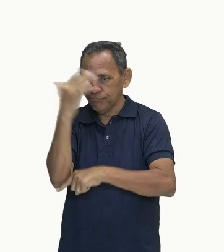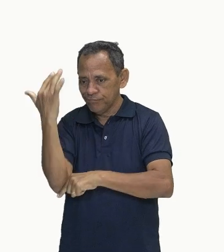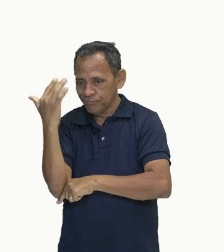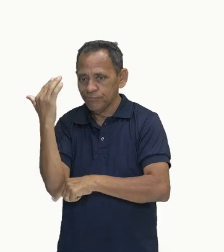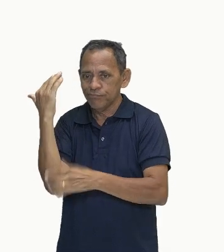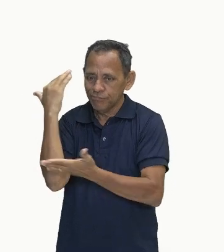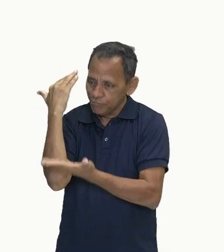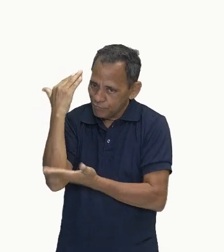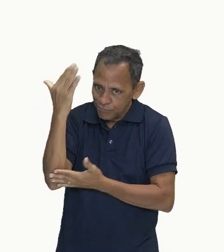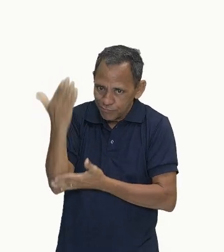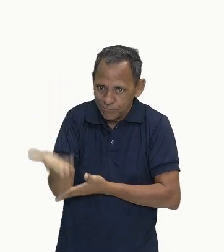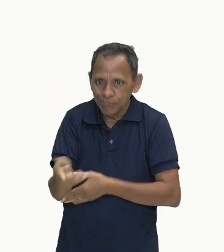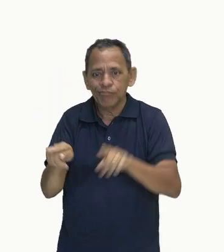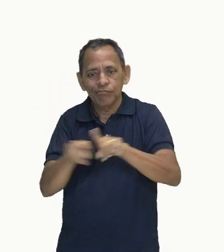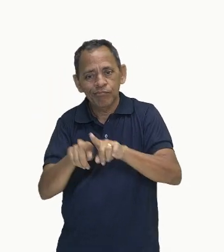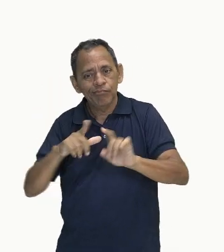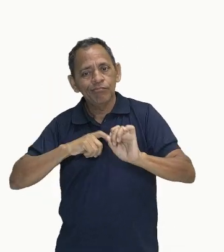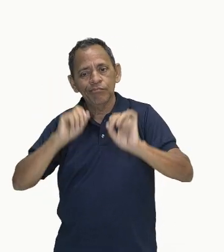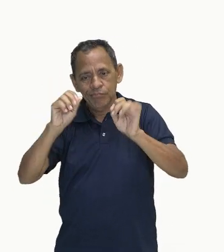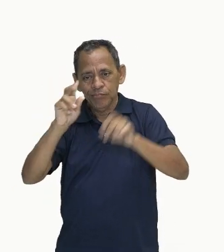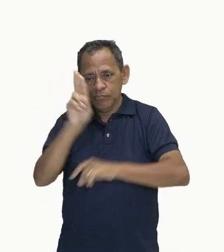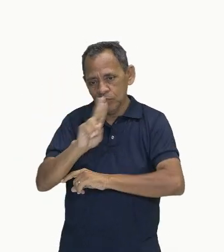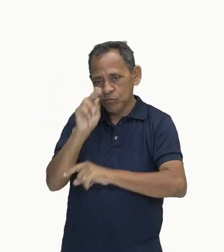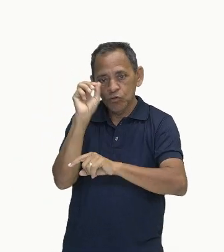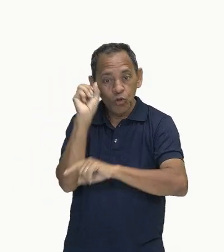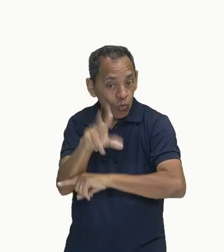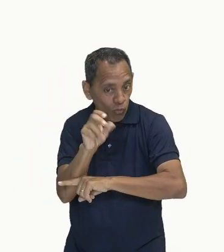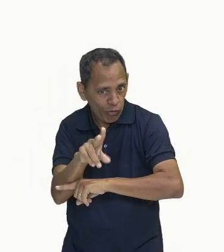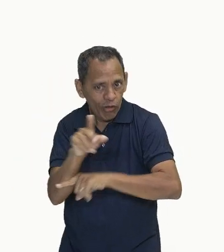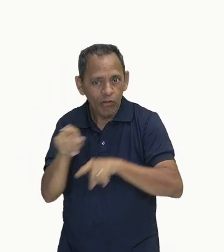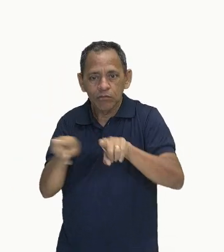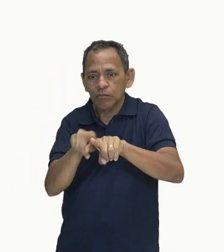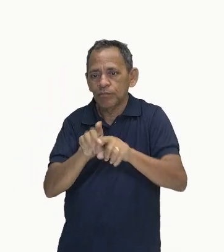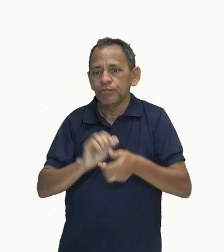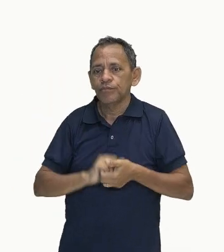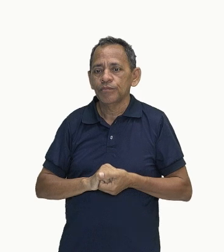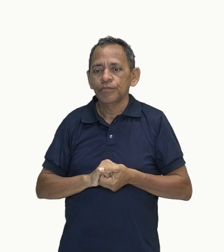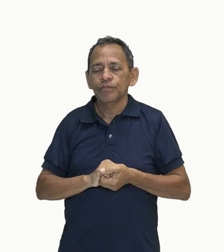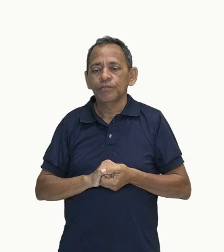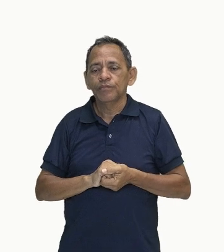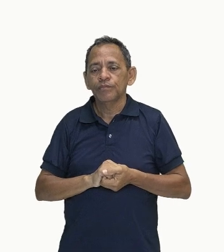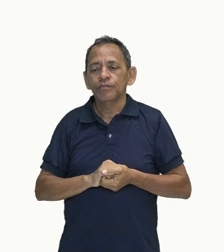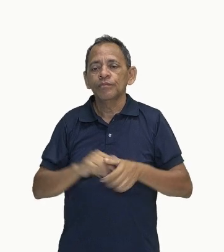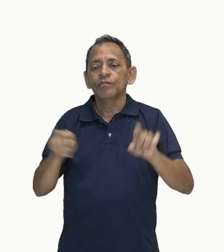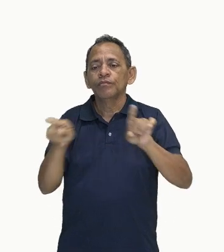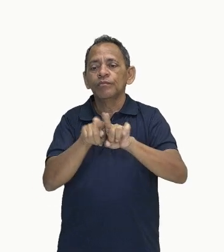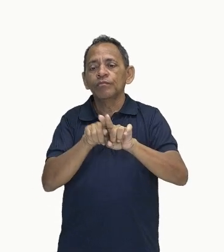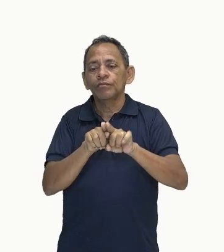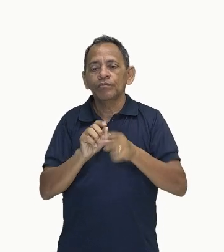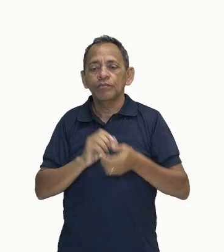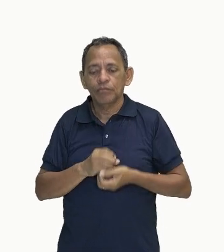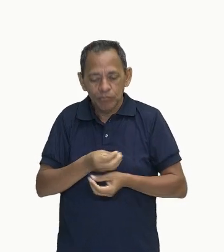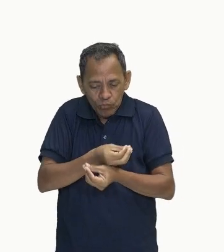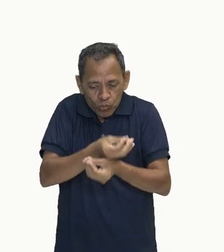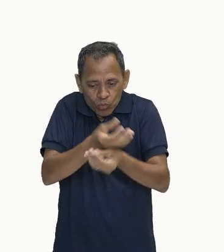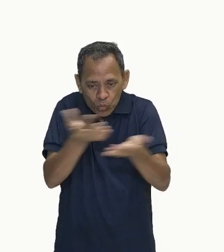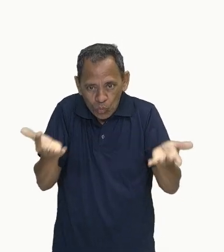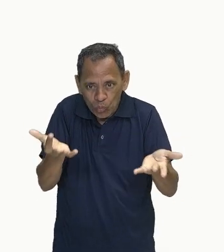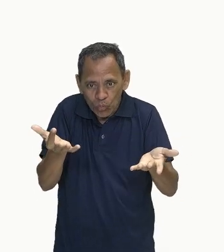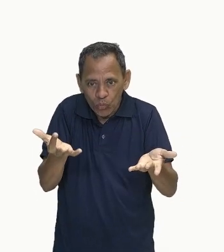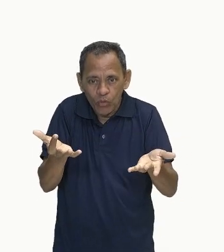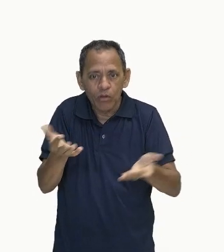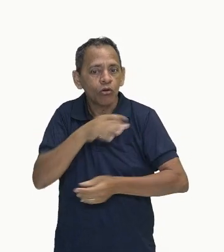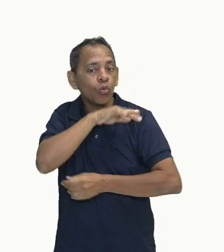desmatamento, aqui nós temos também o uso de agrotóxicos e também aqui a má distribuição de terras. Então,